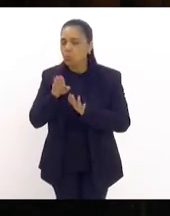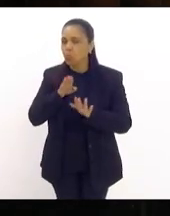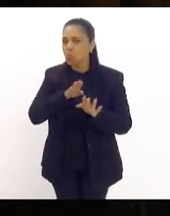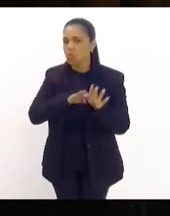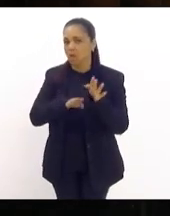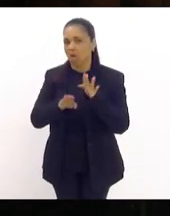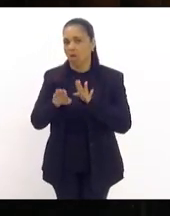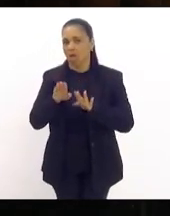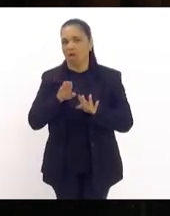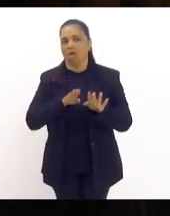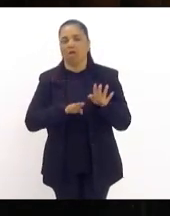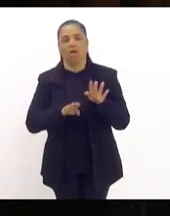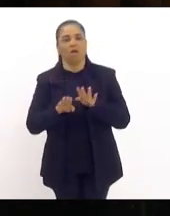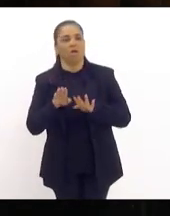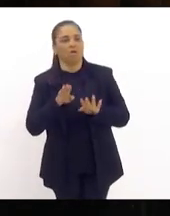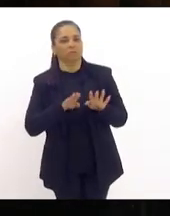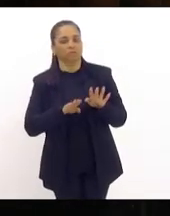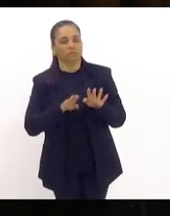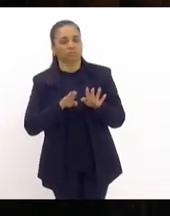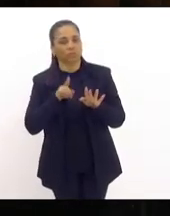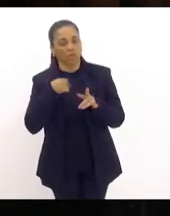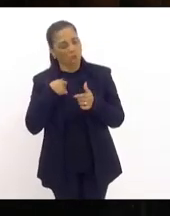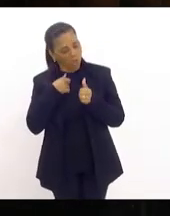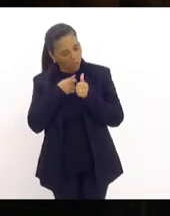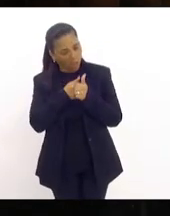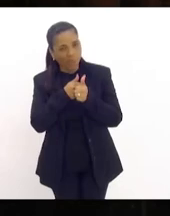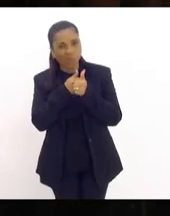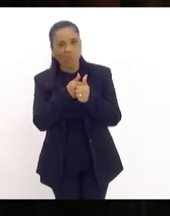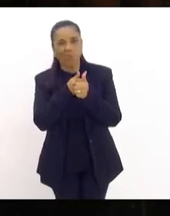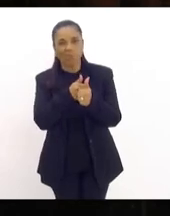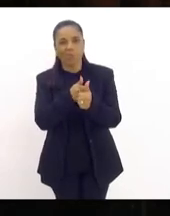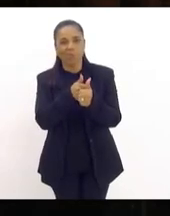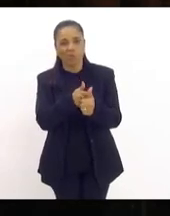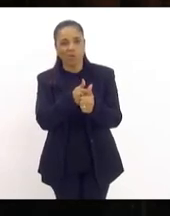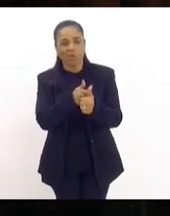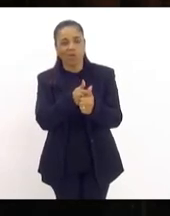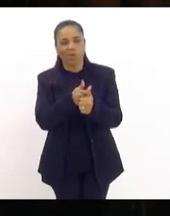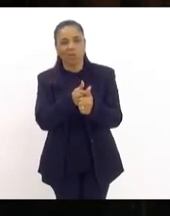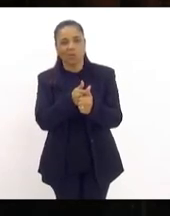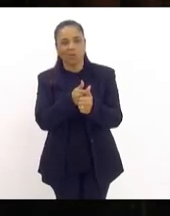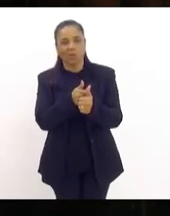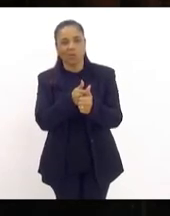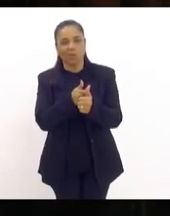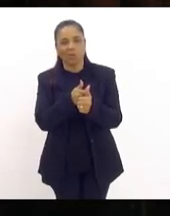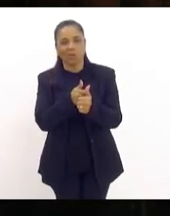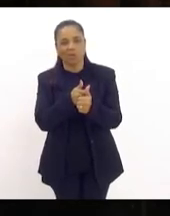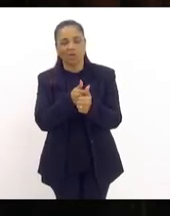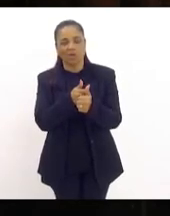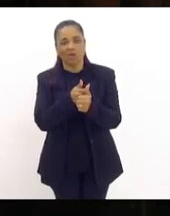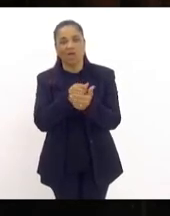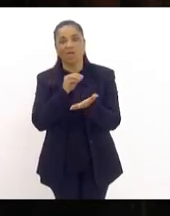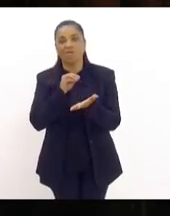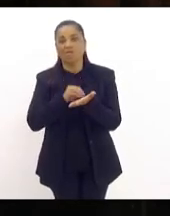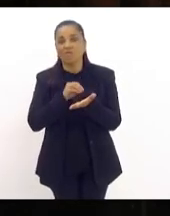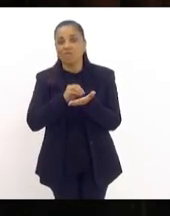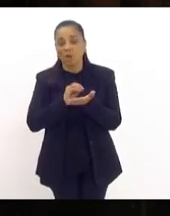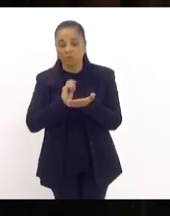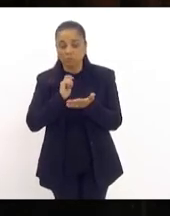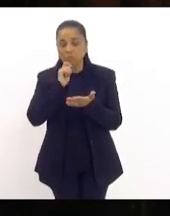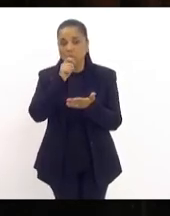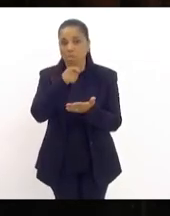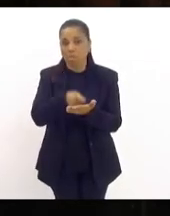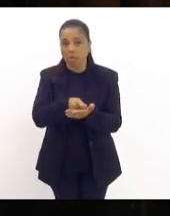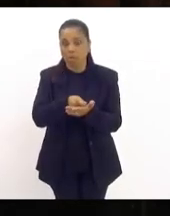porque a gente vem acompanhando os deslizes, a sonegação desse